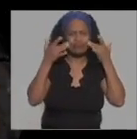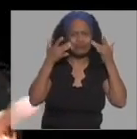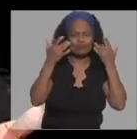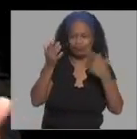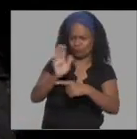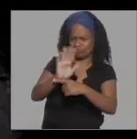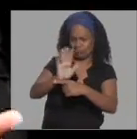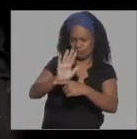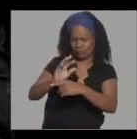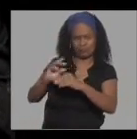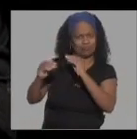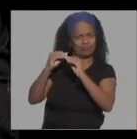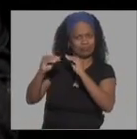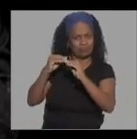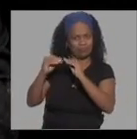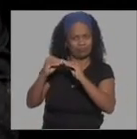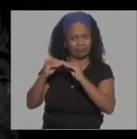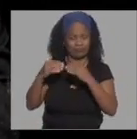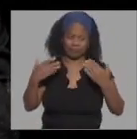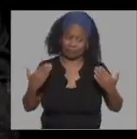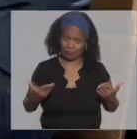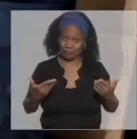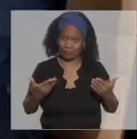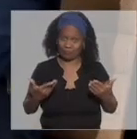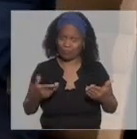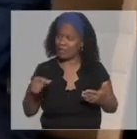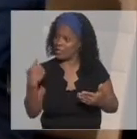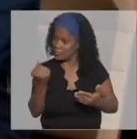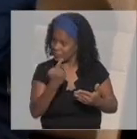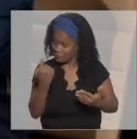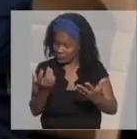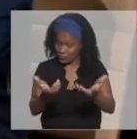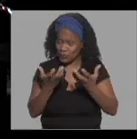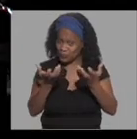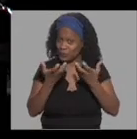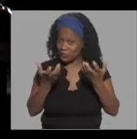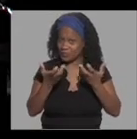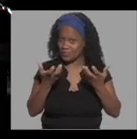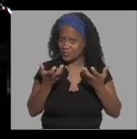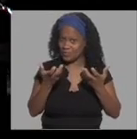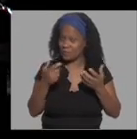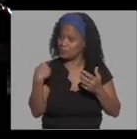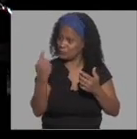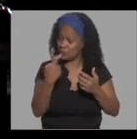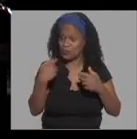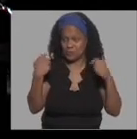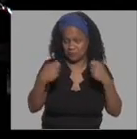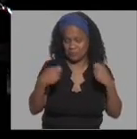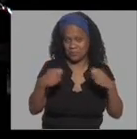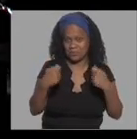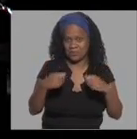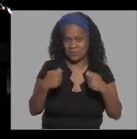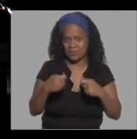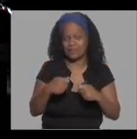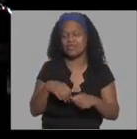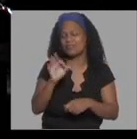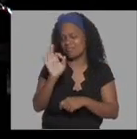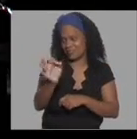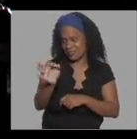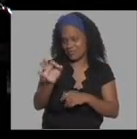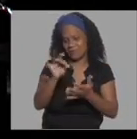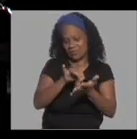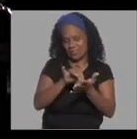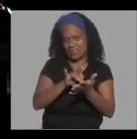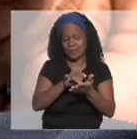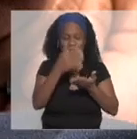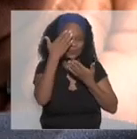palco na televisão e por aí vai de protagonismo que é isso que a gente é isso mesmo o que a gente merece precisa muito bem